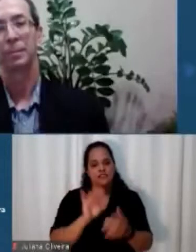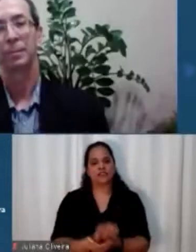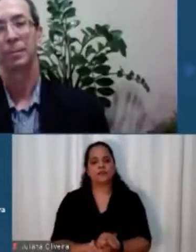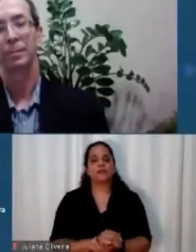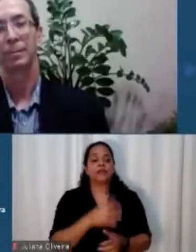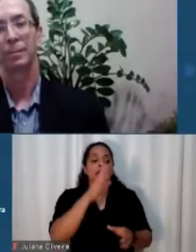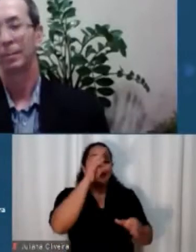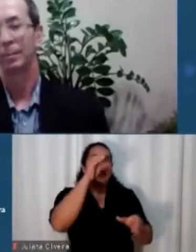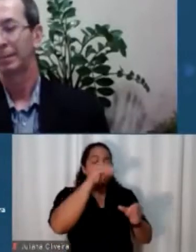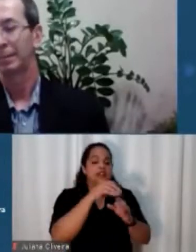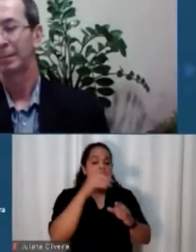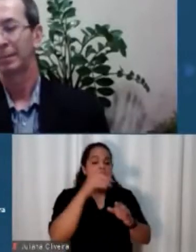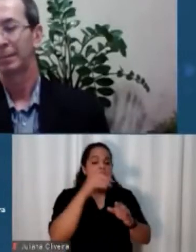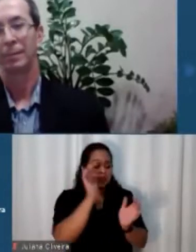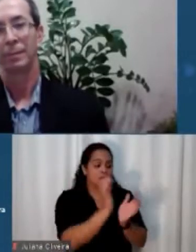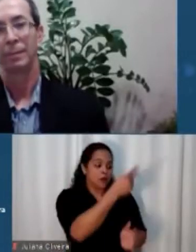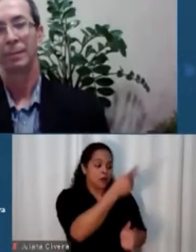limitação, dentro daquele